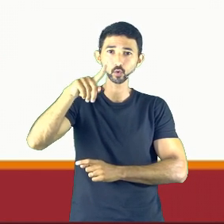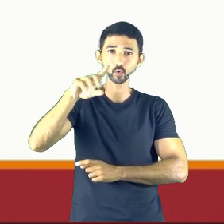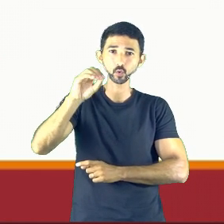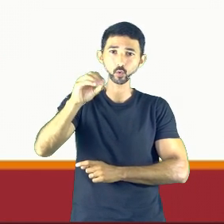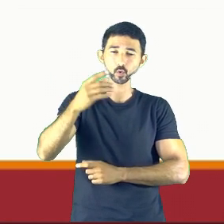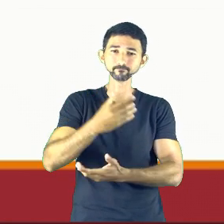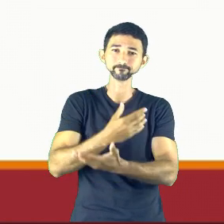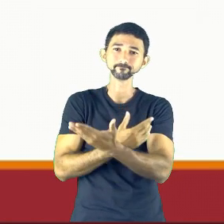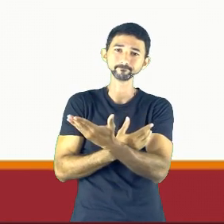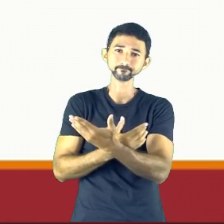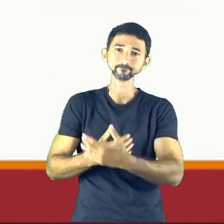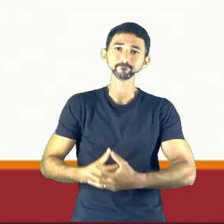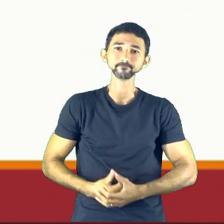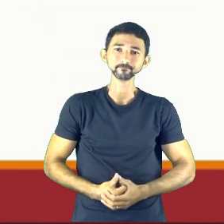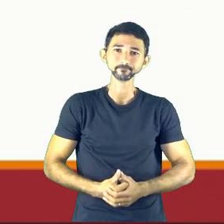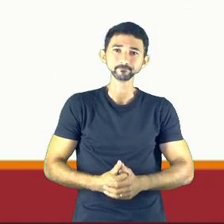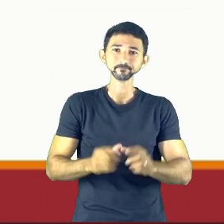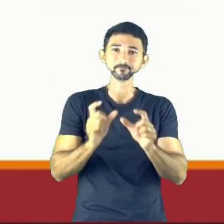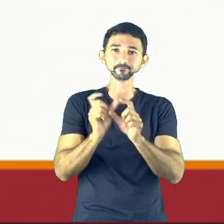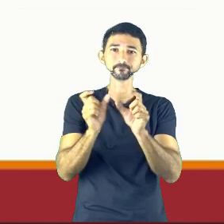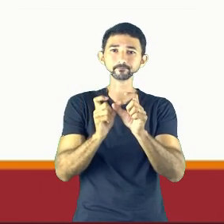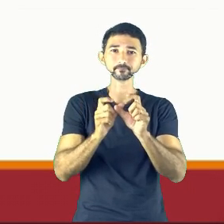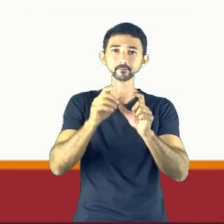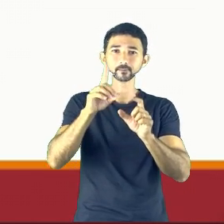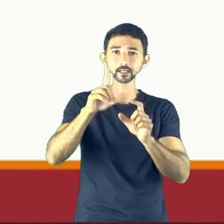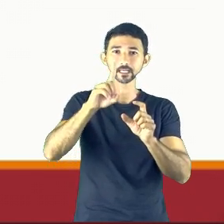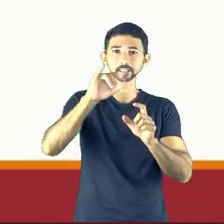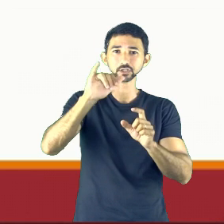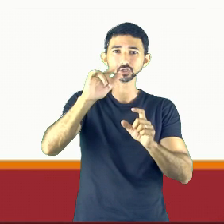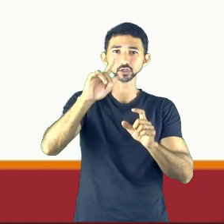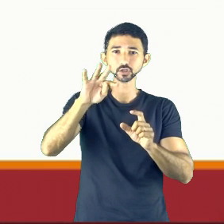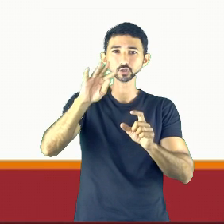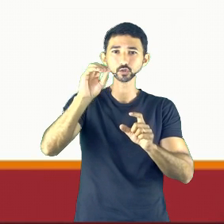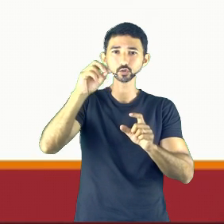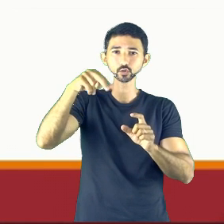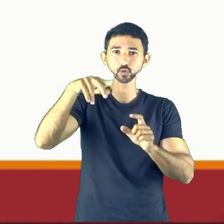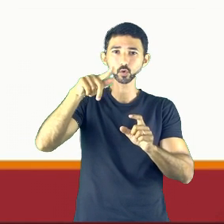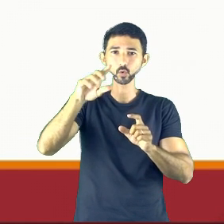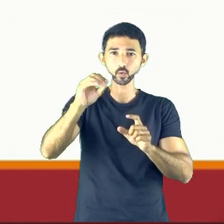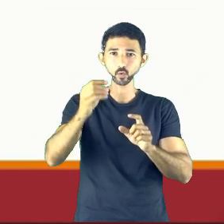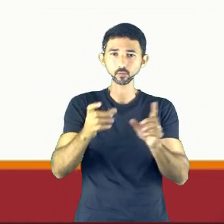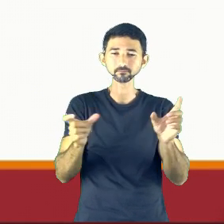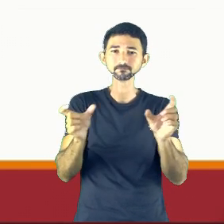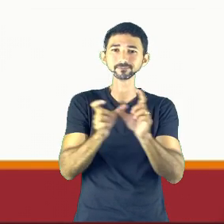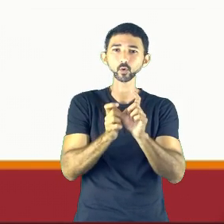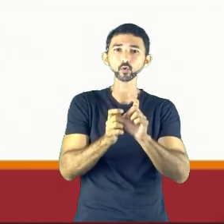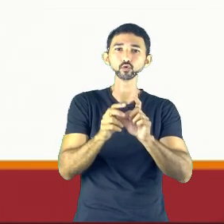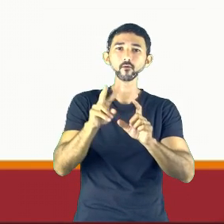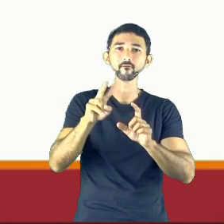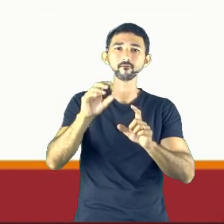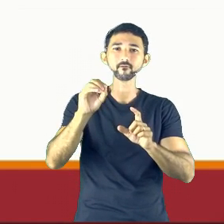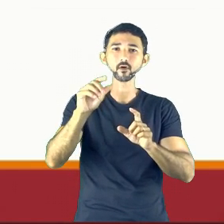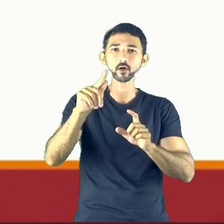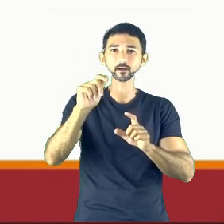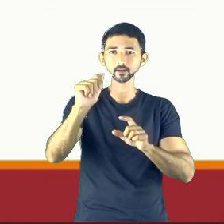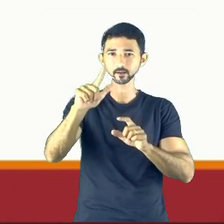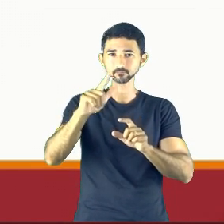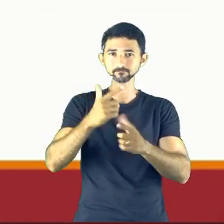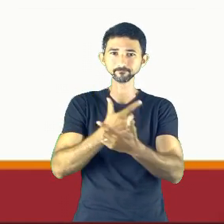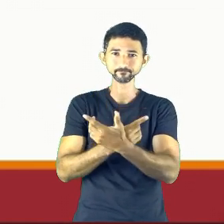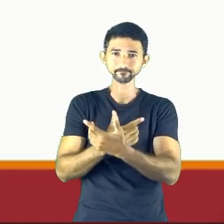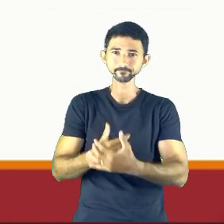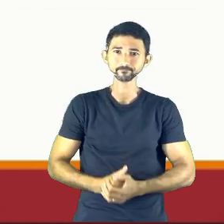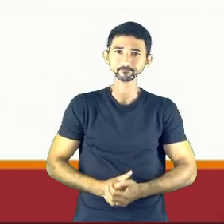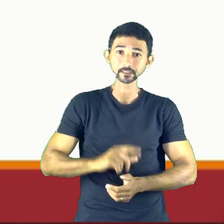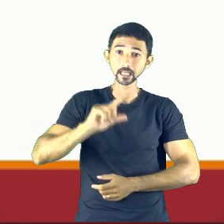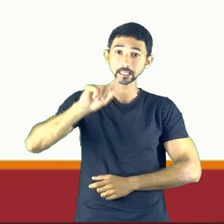reservem muito bem aí, porque essa palavra foi acentuada justamente por conta deste encontro vocálico aí na última sílaba,